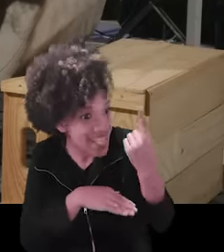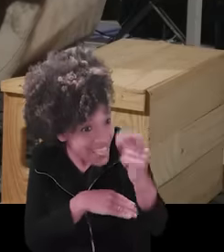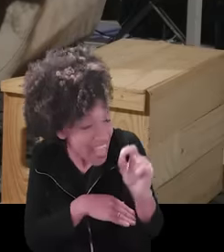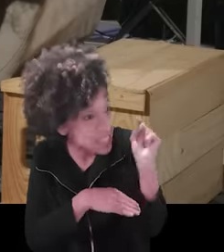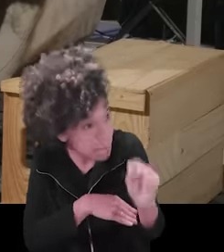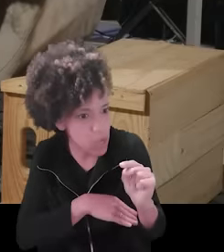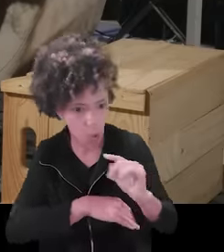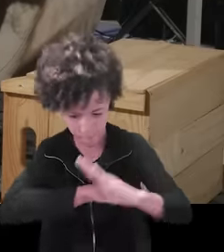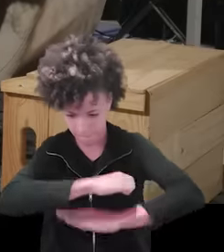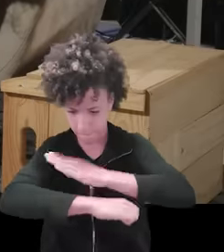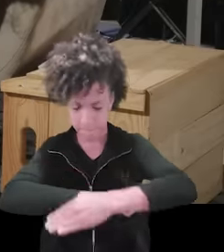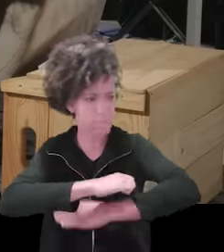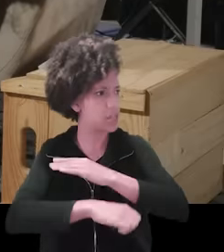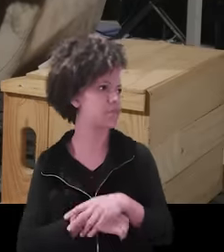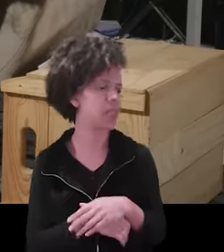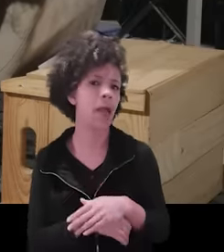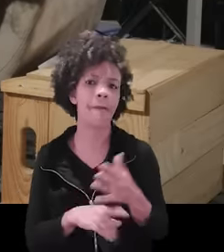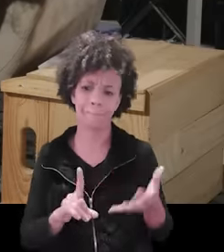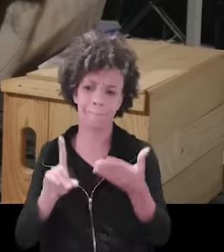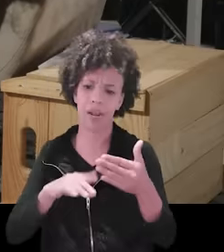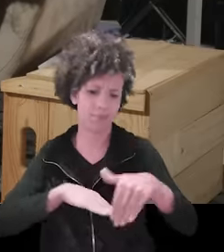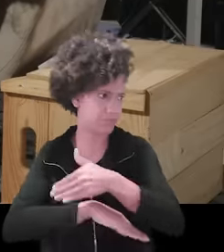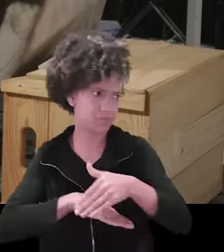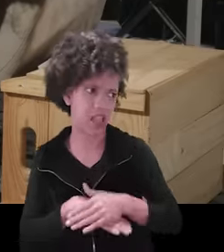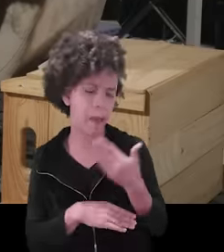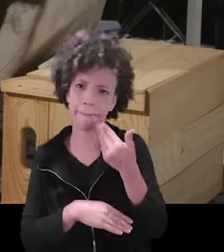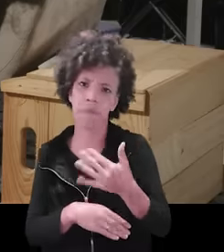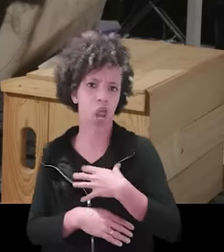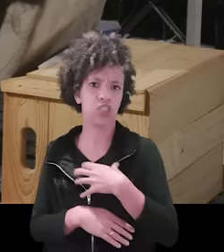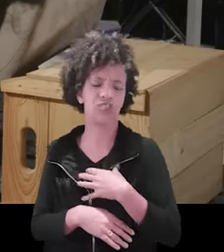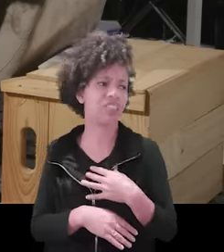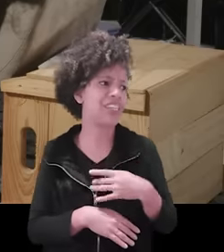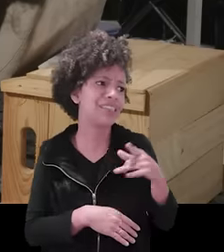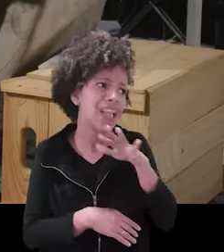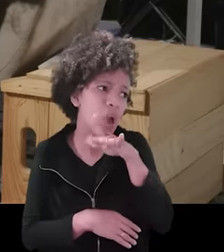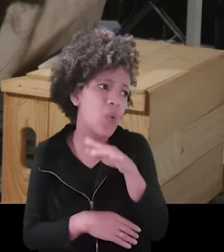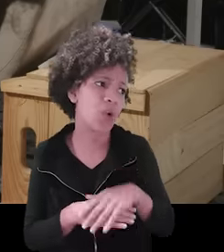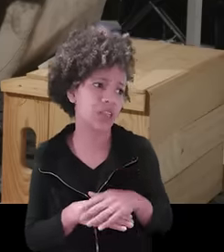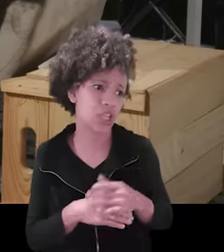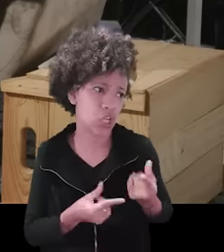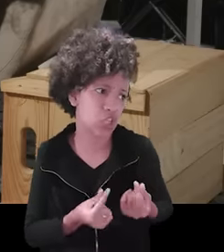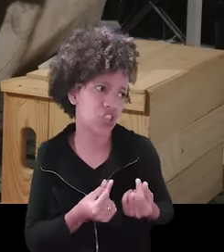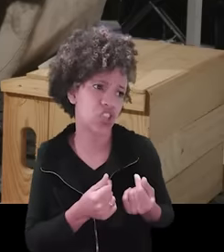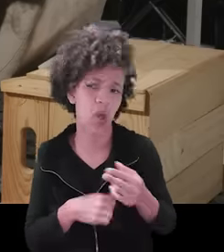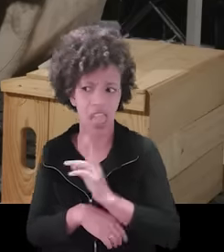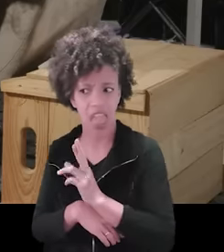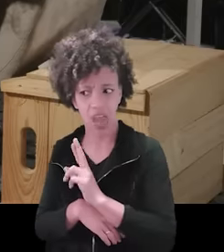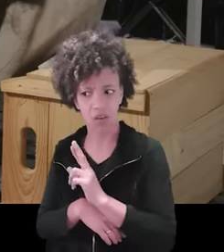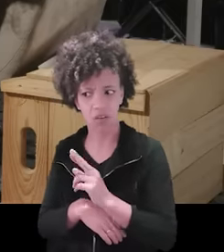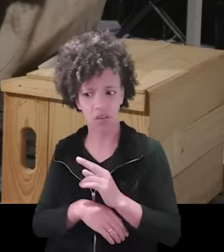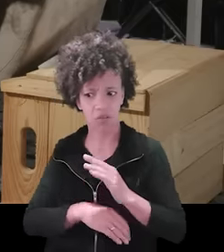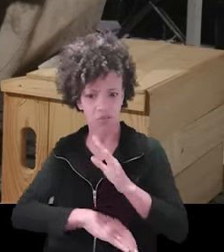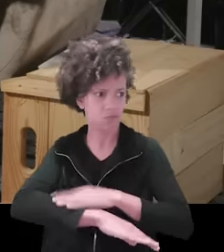engessar o braço é para não arriscar os caras a ficar andando na rua e disse que a gente não é a melhor forma e não é nem bom botar para o dinheiro eu botar